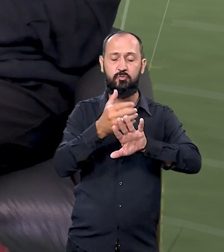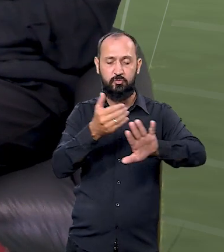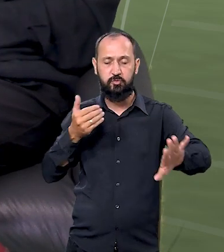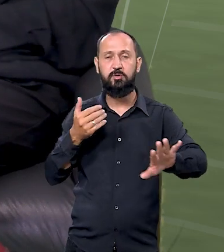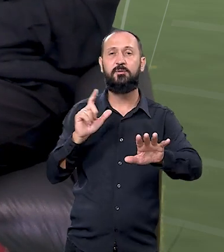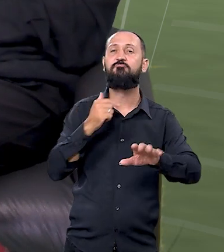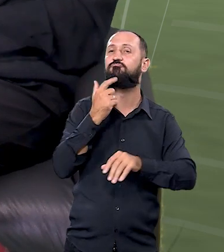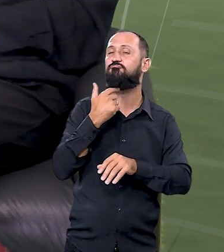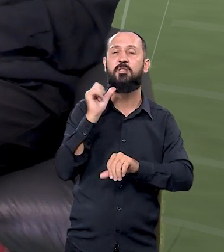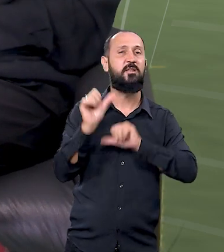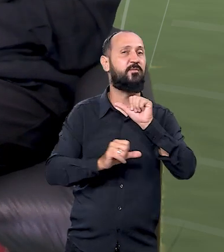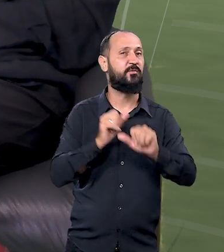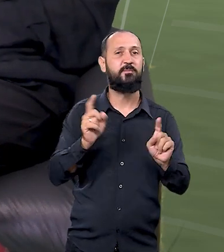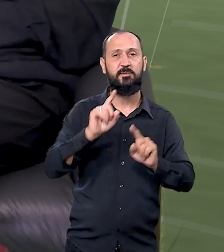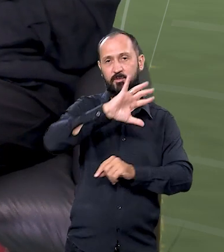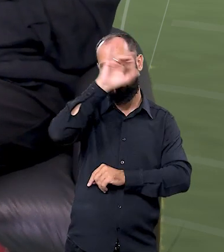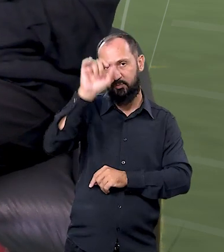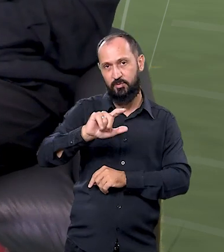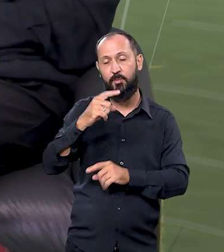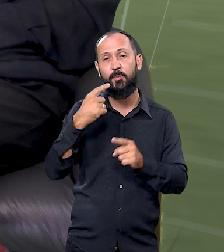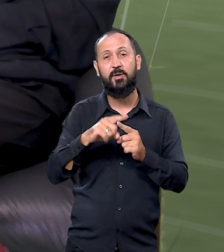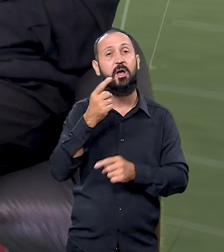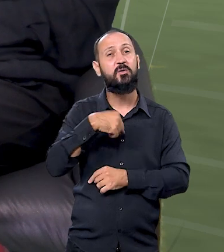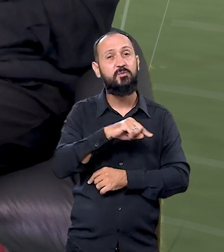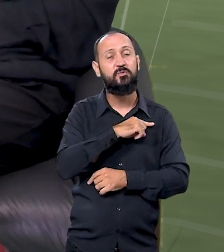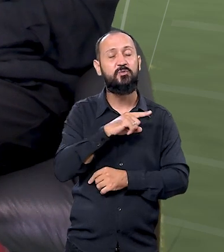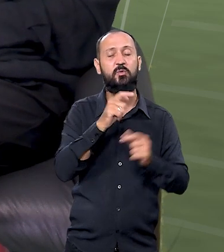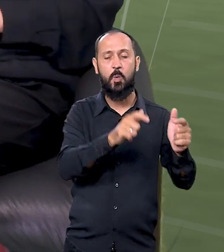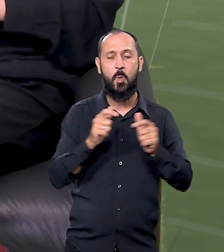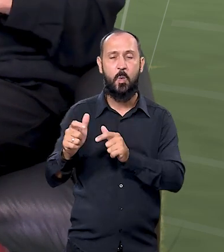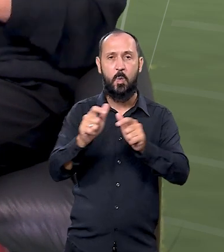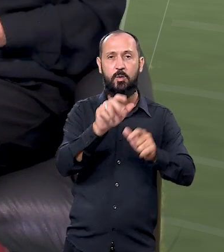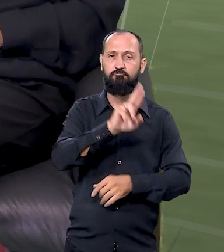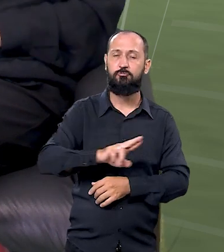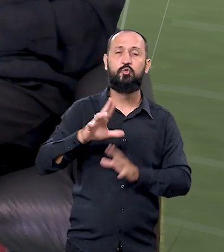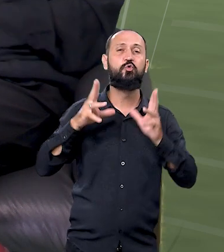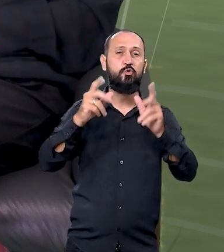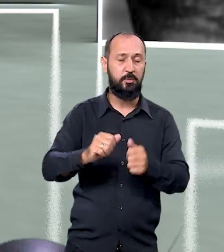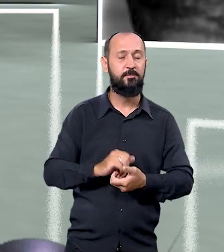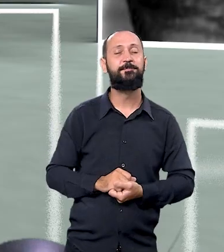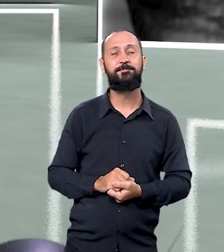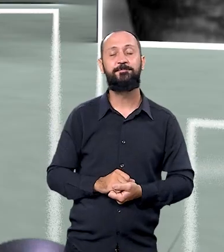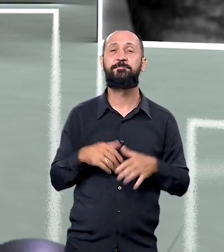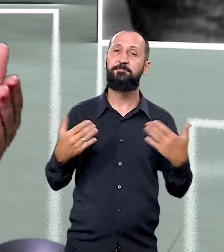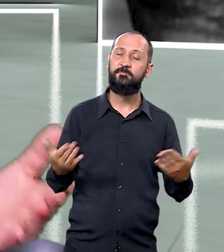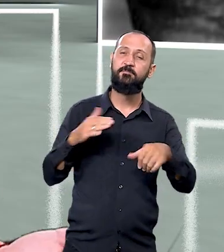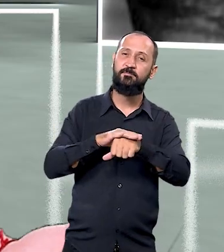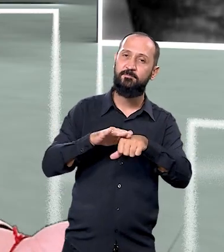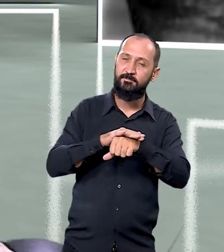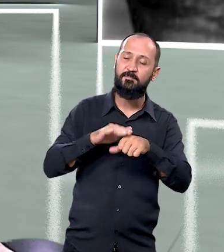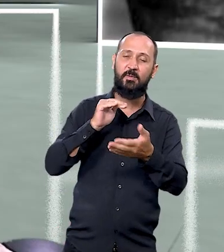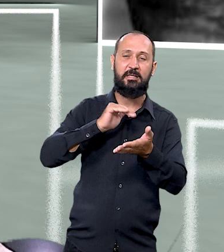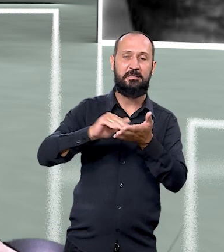forma isolada, a gente não vai conseguir transformar a realidade das mulheres em Mato Grosso do Sul. Porque nós estamos em todos os espaços, né? Sim.